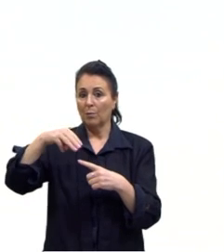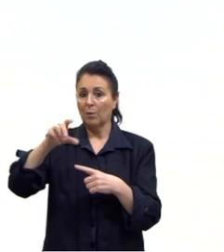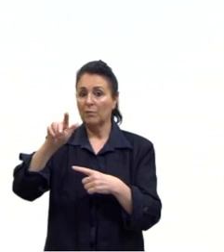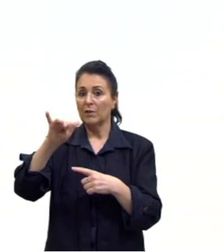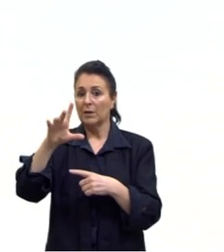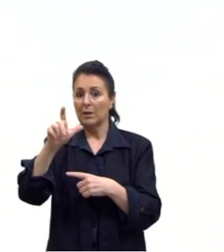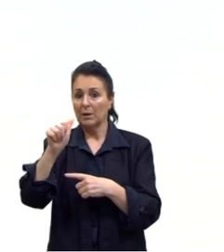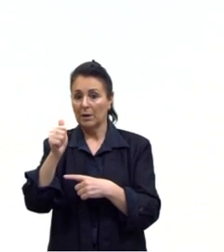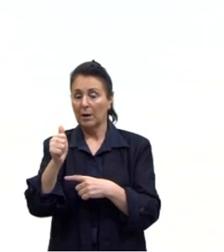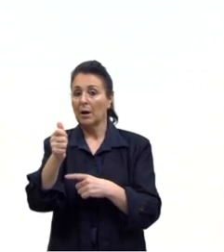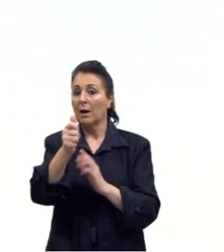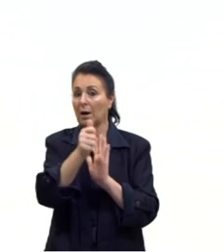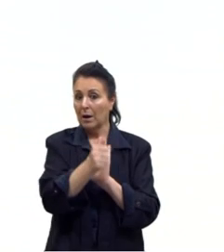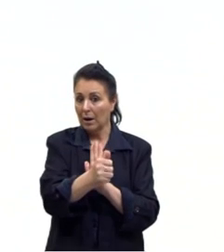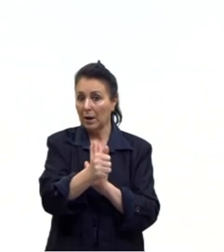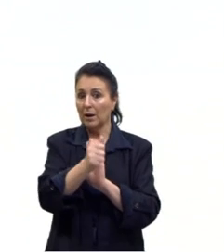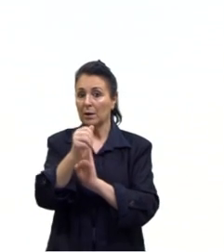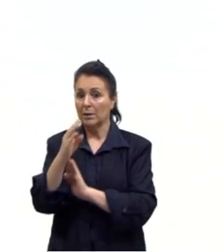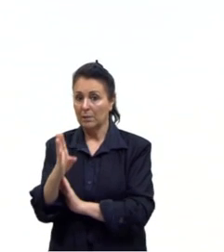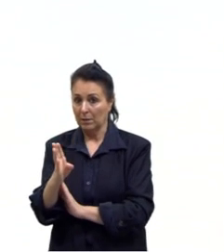hemofilia B